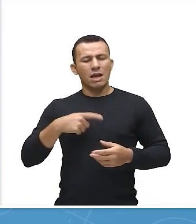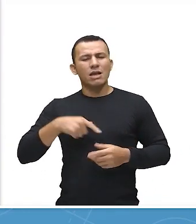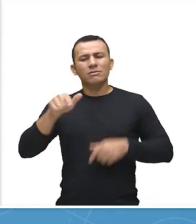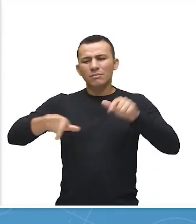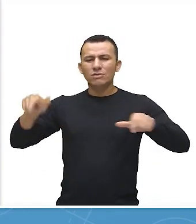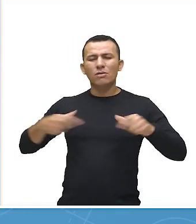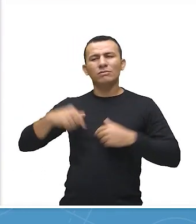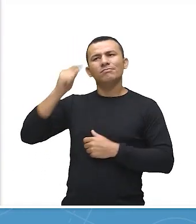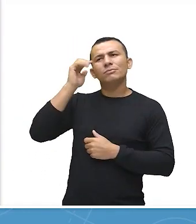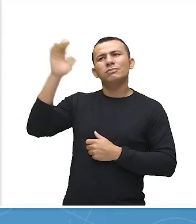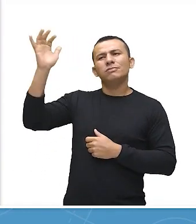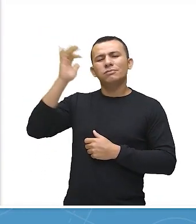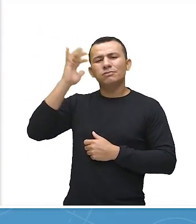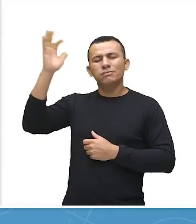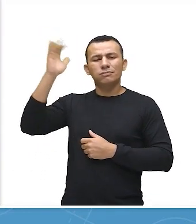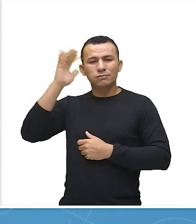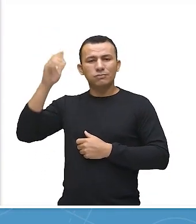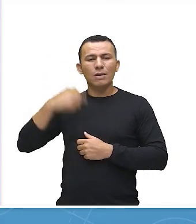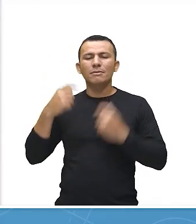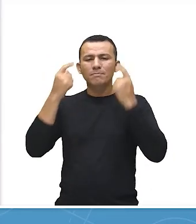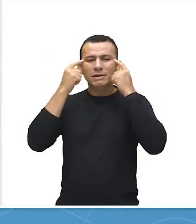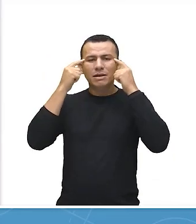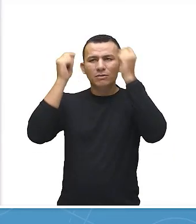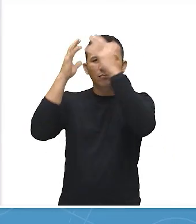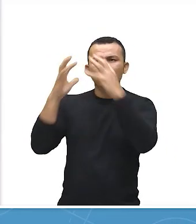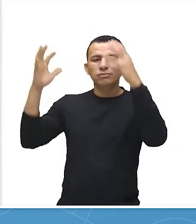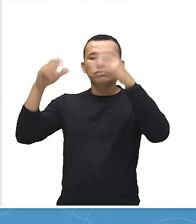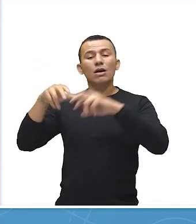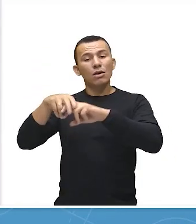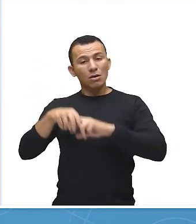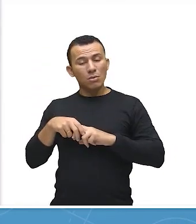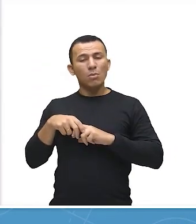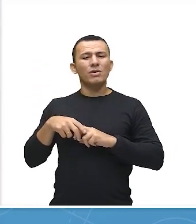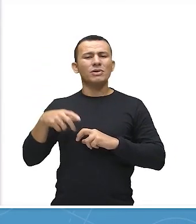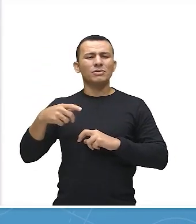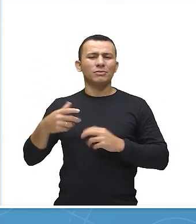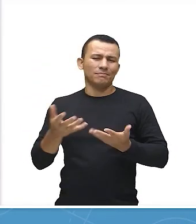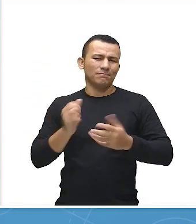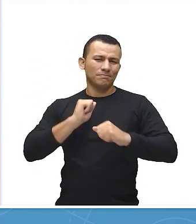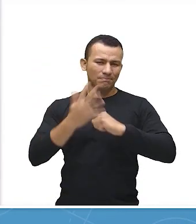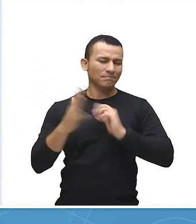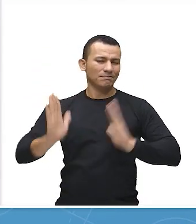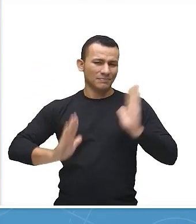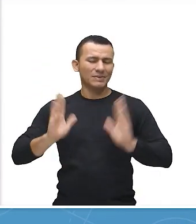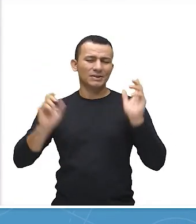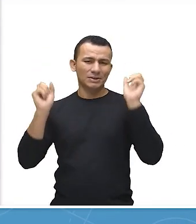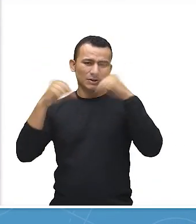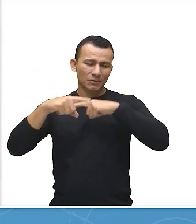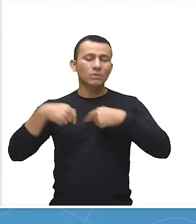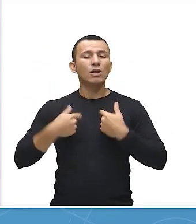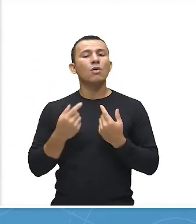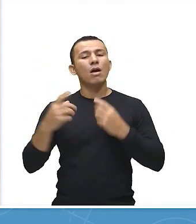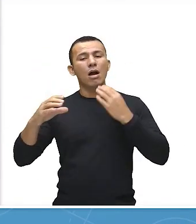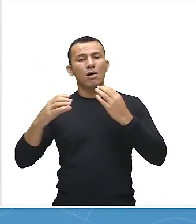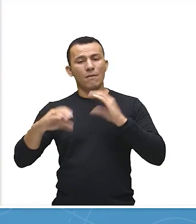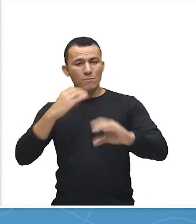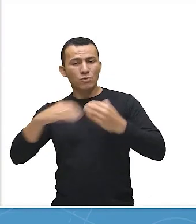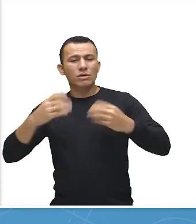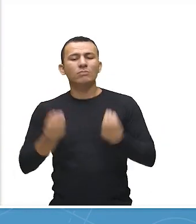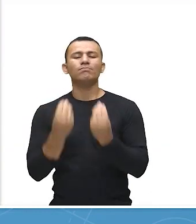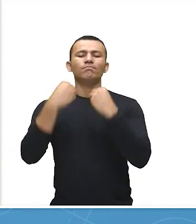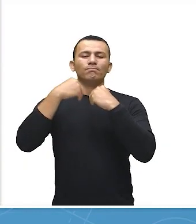tom ambiente, né? Então, algumas pessoas estudam escutando música instrumental ambiente. Então,